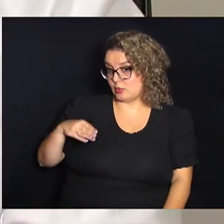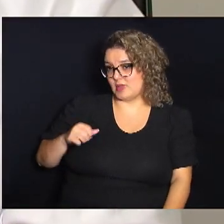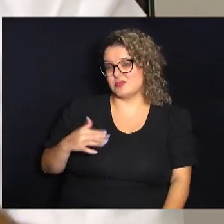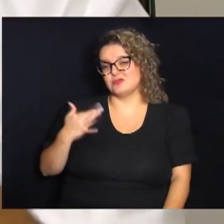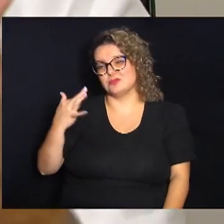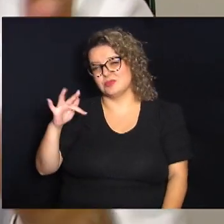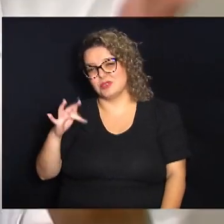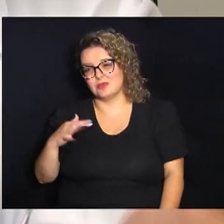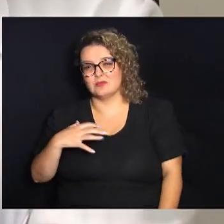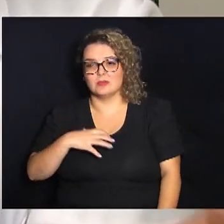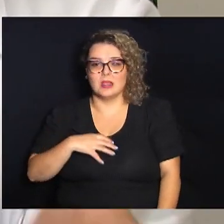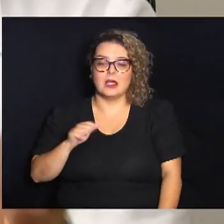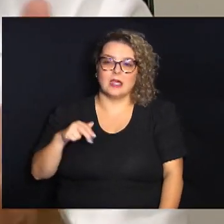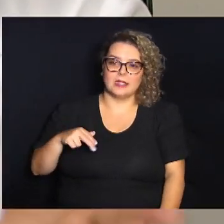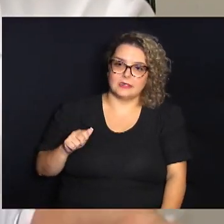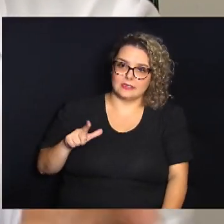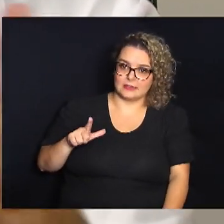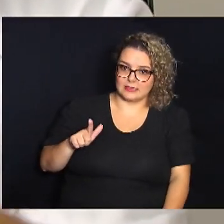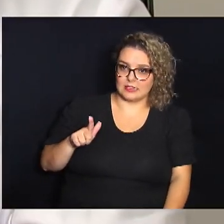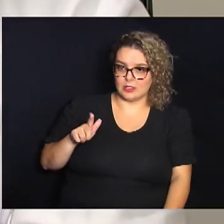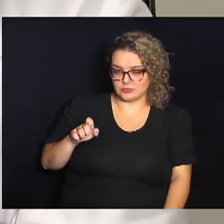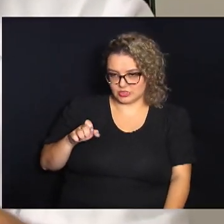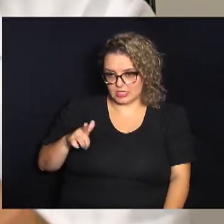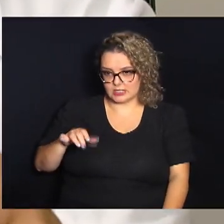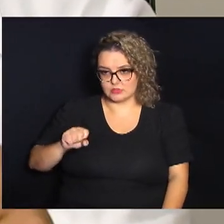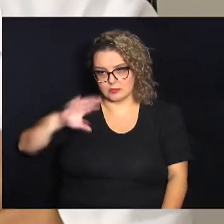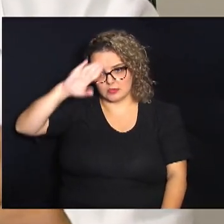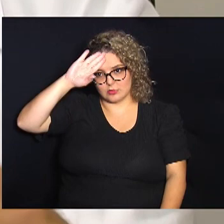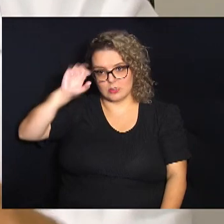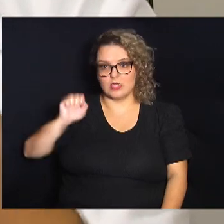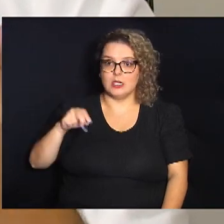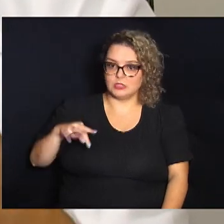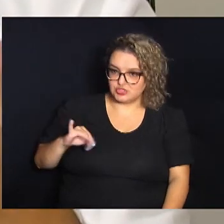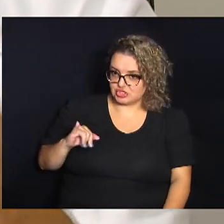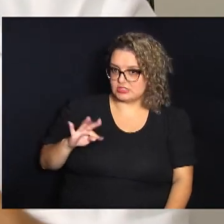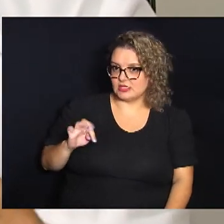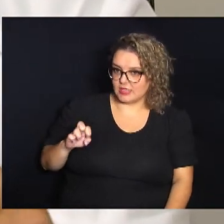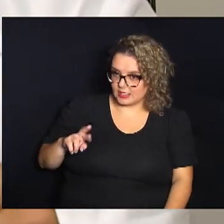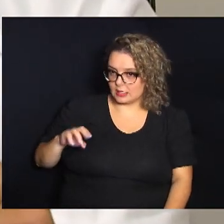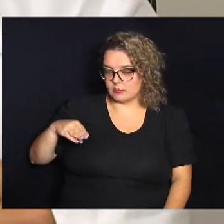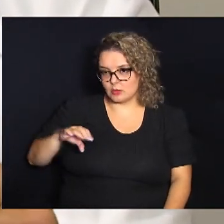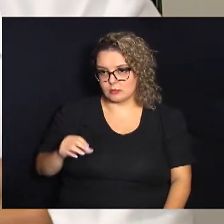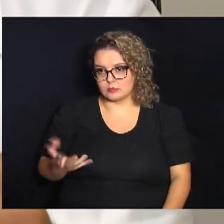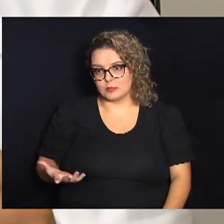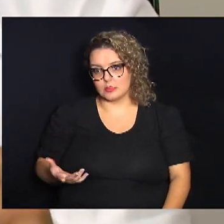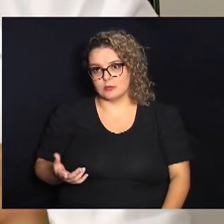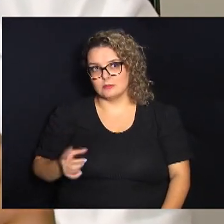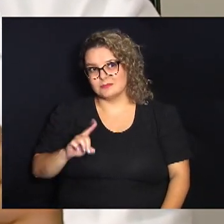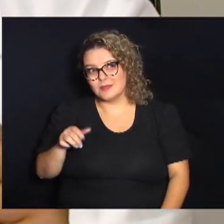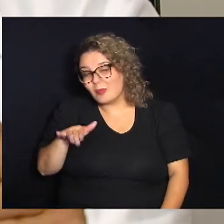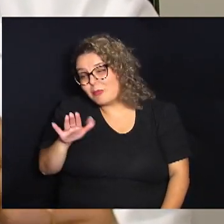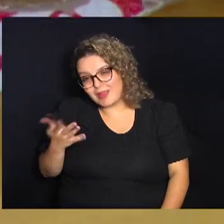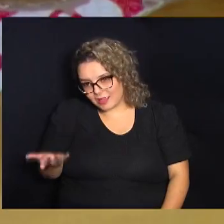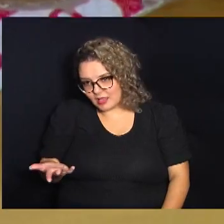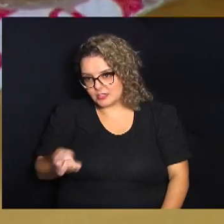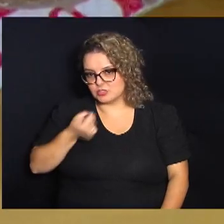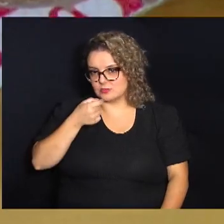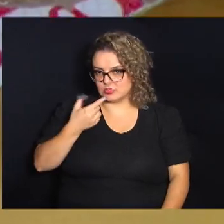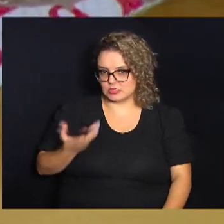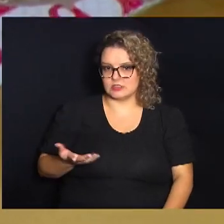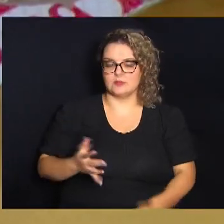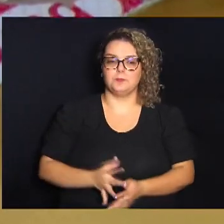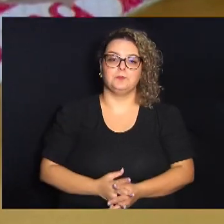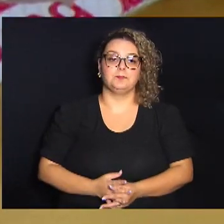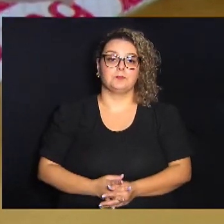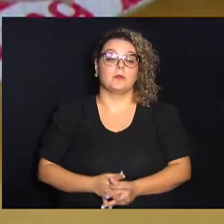vai tomar um analgésico, para febre um antitérmico, né? Em geral não precisa passar disso em termos de medicação. A